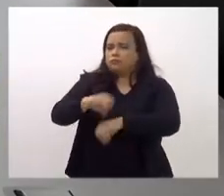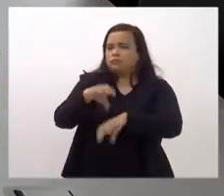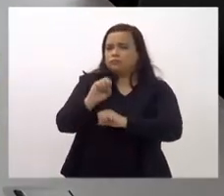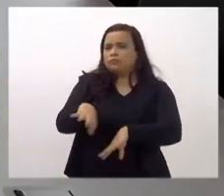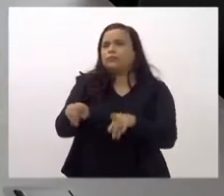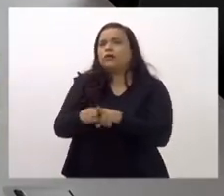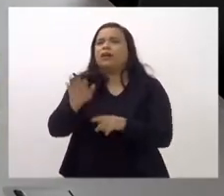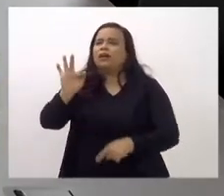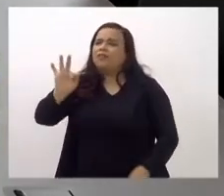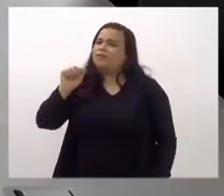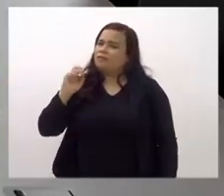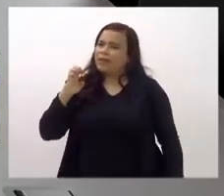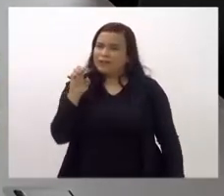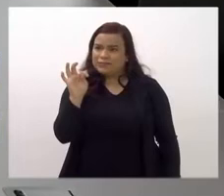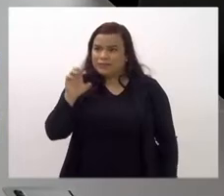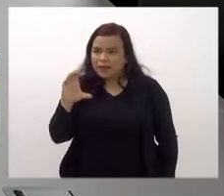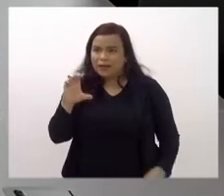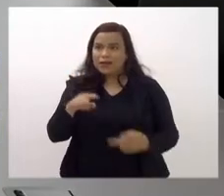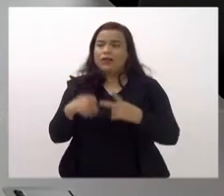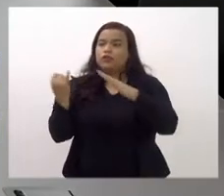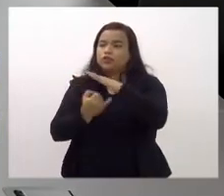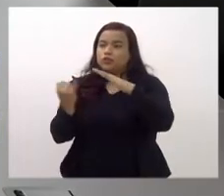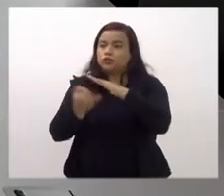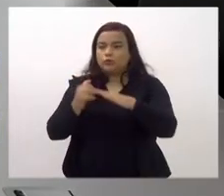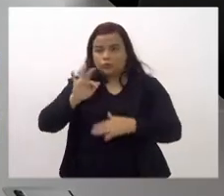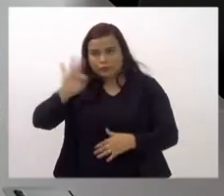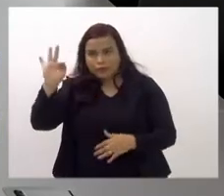da FAETEC, dos institutos federais,